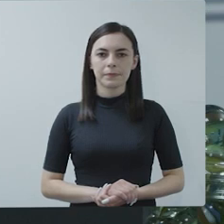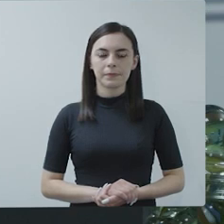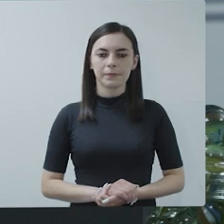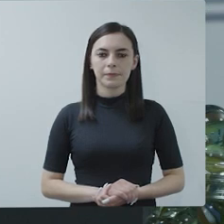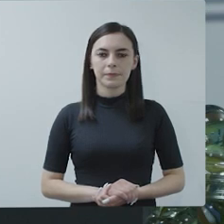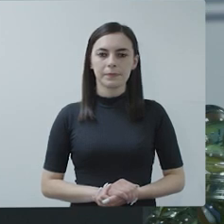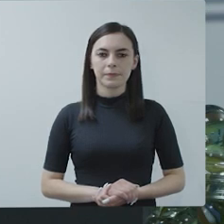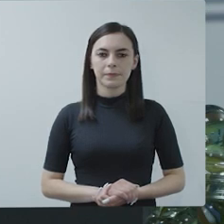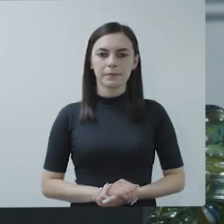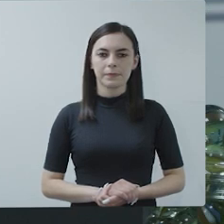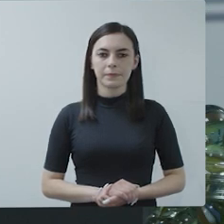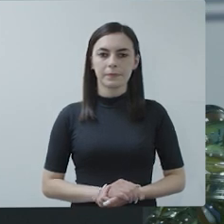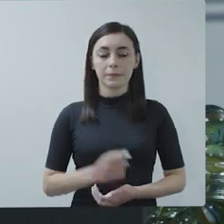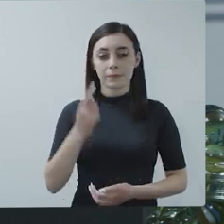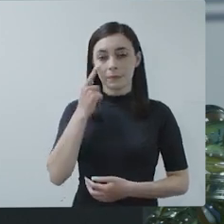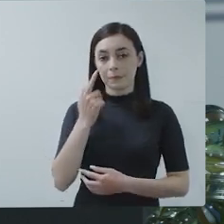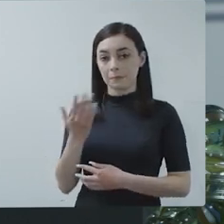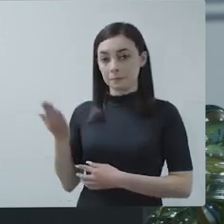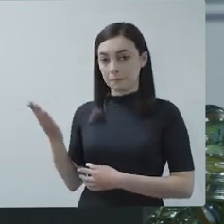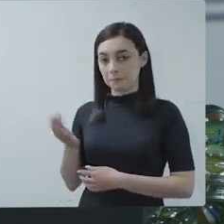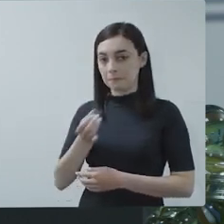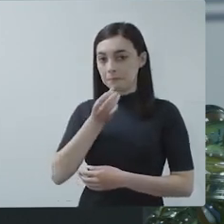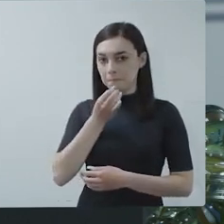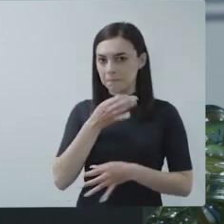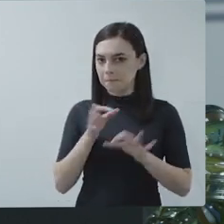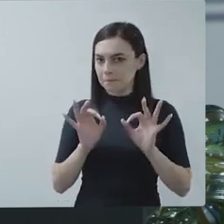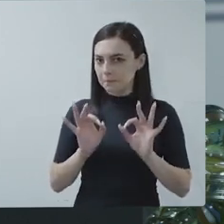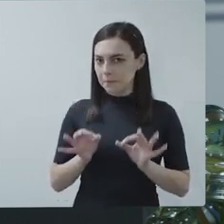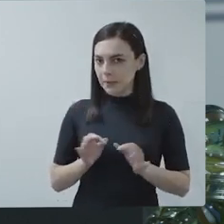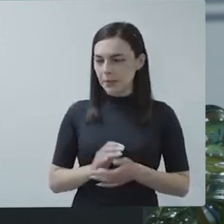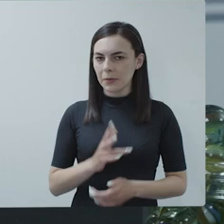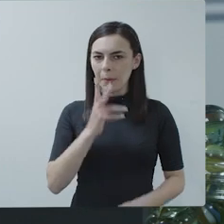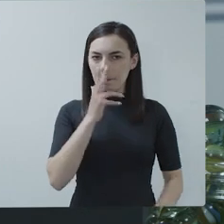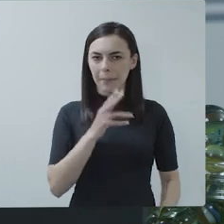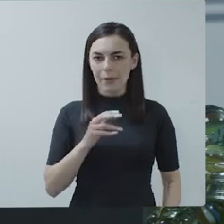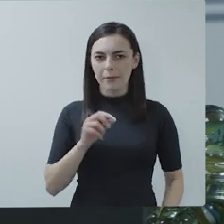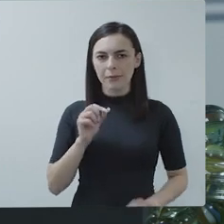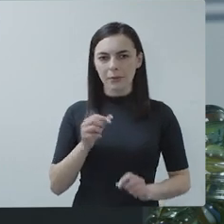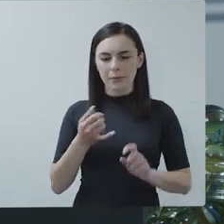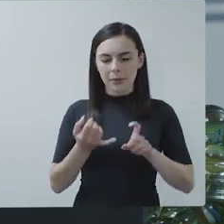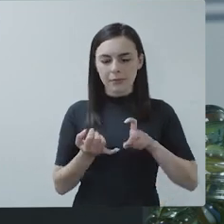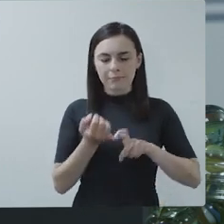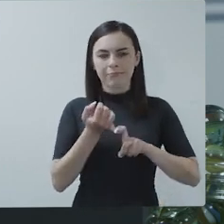Desce e faz a voltinha. Certo? Parece um gancho.